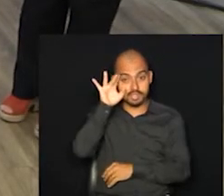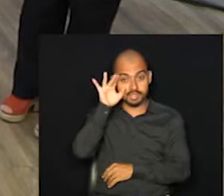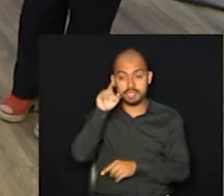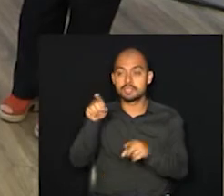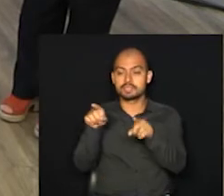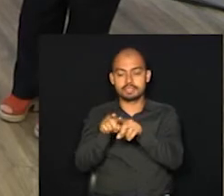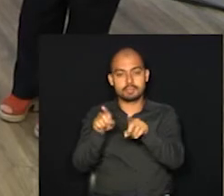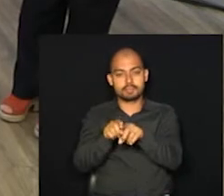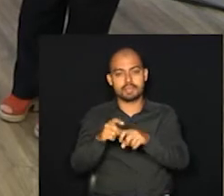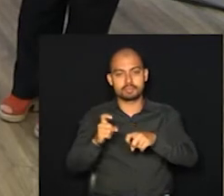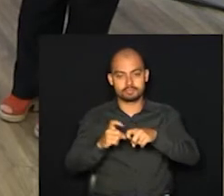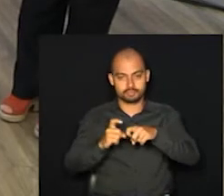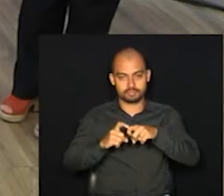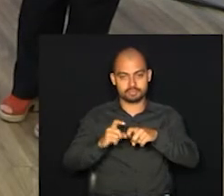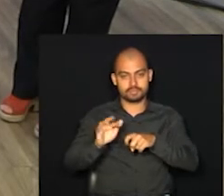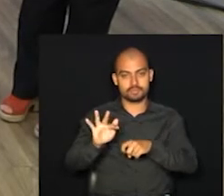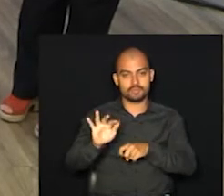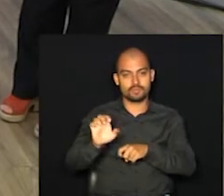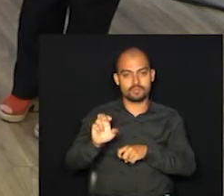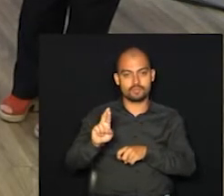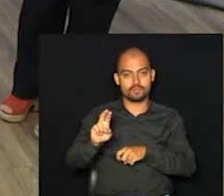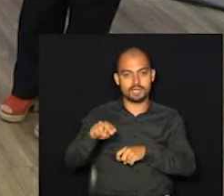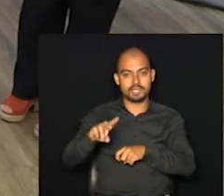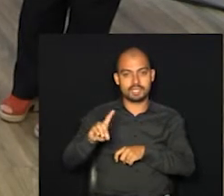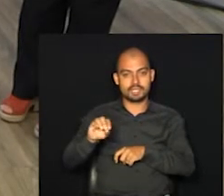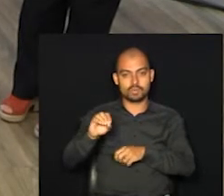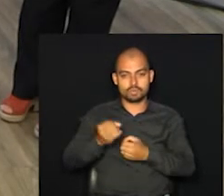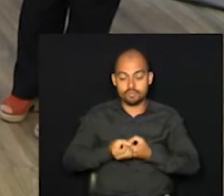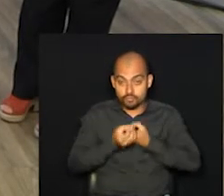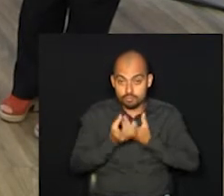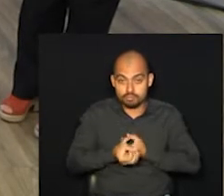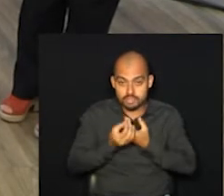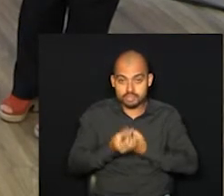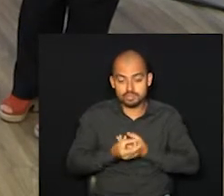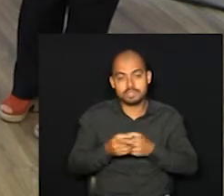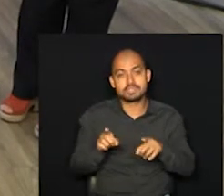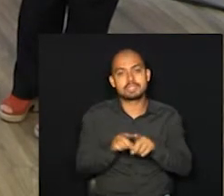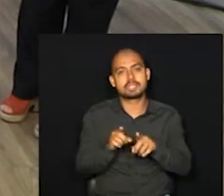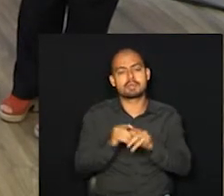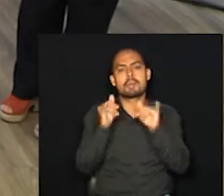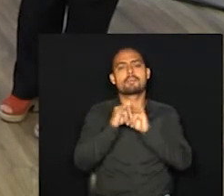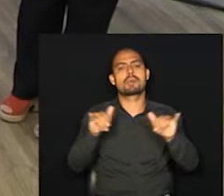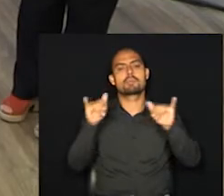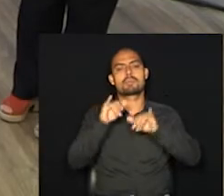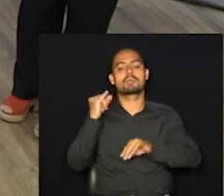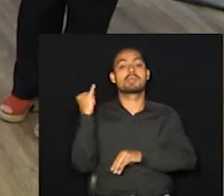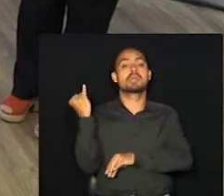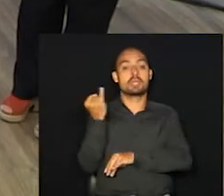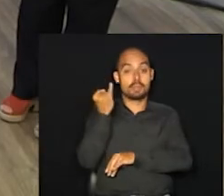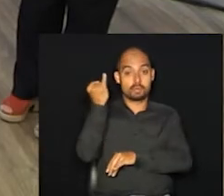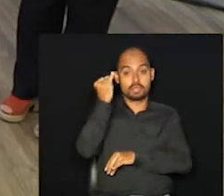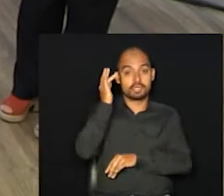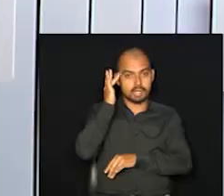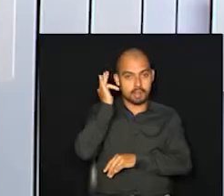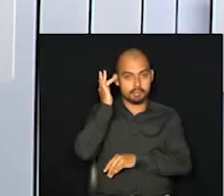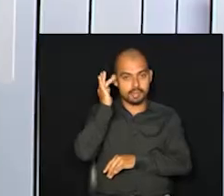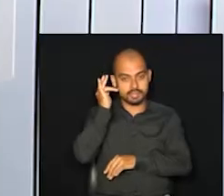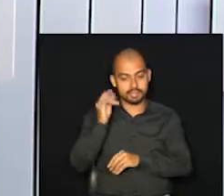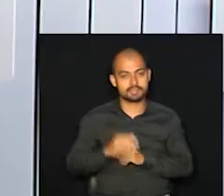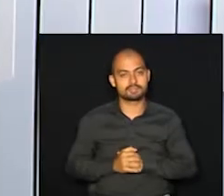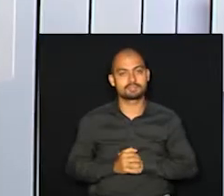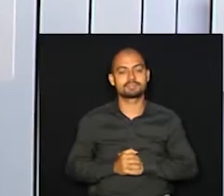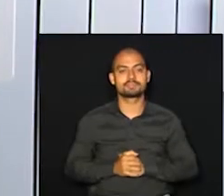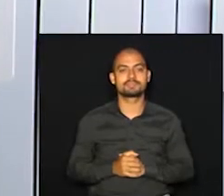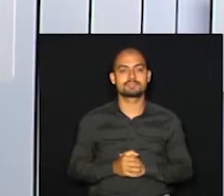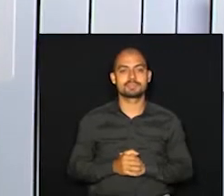ao doutor Fernando Medina por todas as informações e um evento importantíssimo acontecendo aqui na cidade